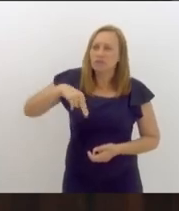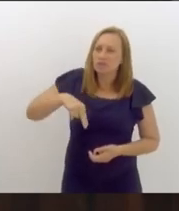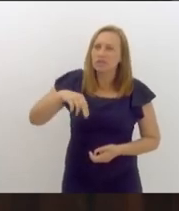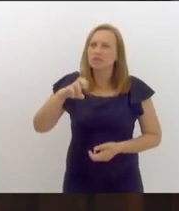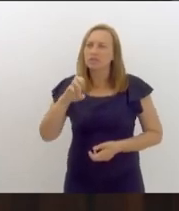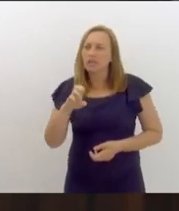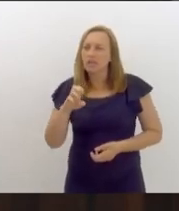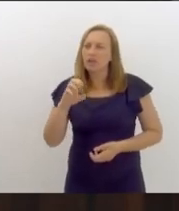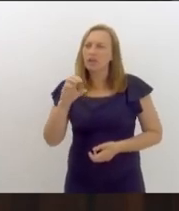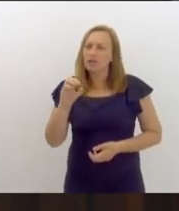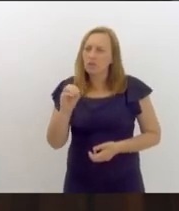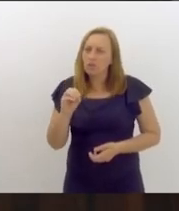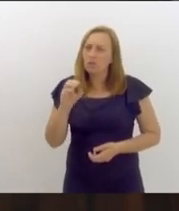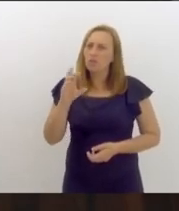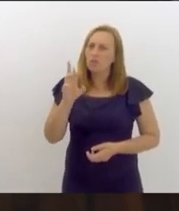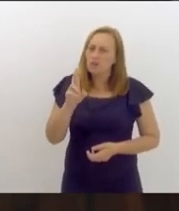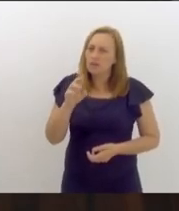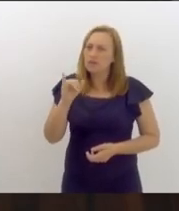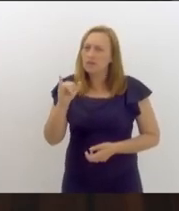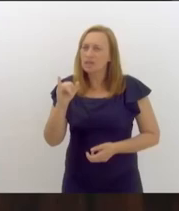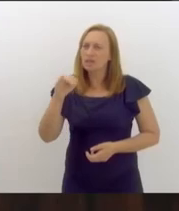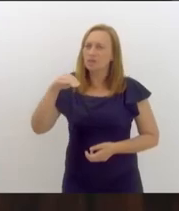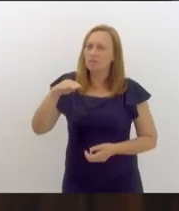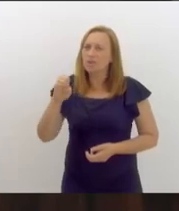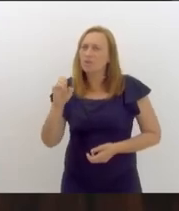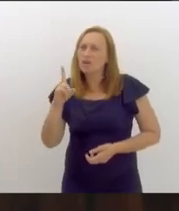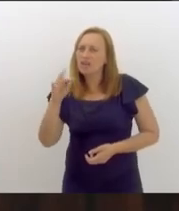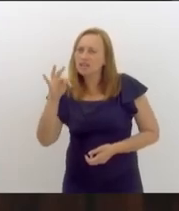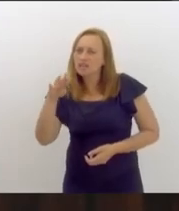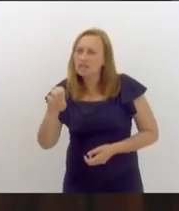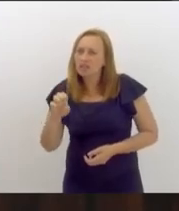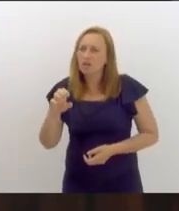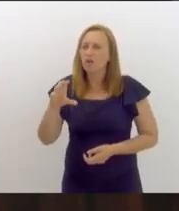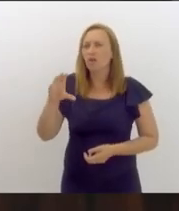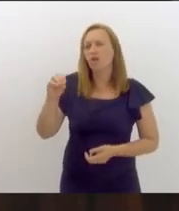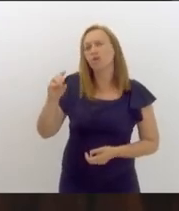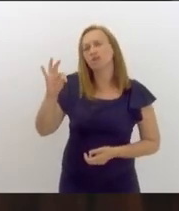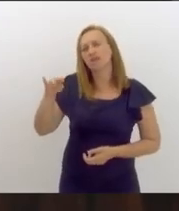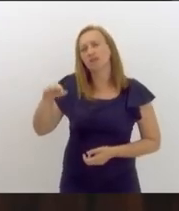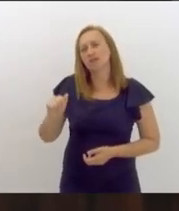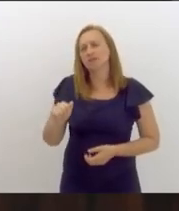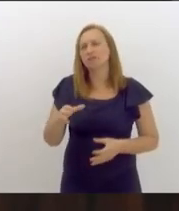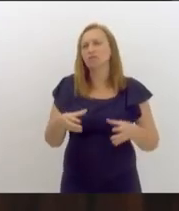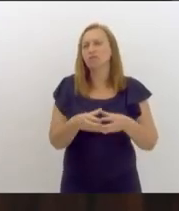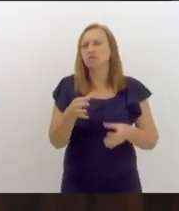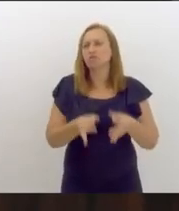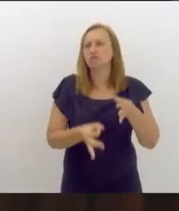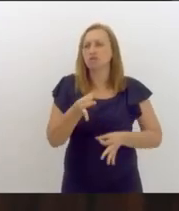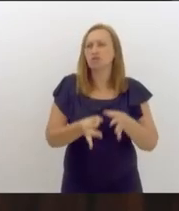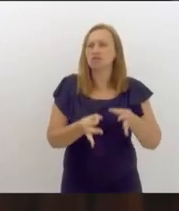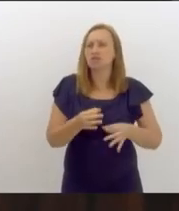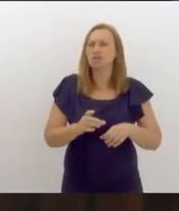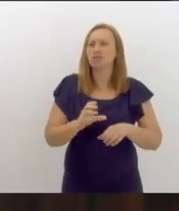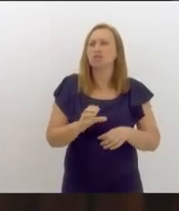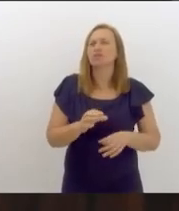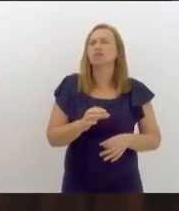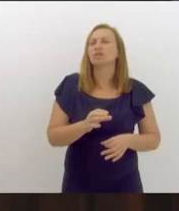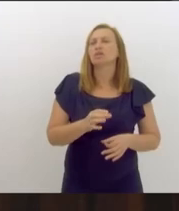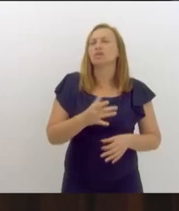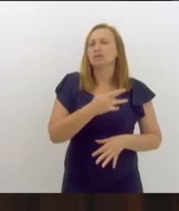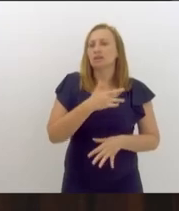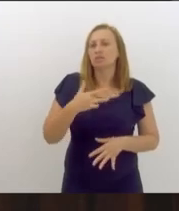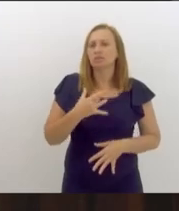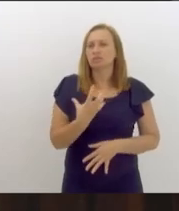neuromielite óptica Paris as comissões de construção e justiça pela juridicidade de saúde